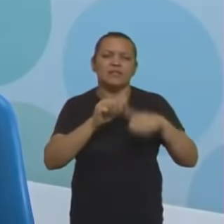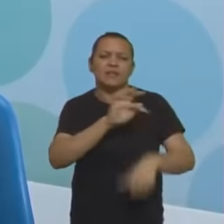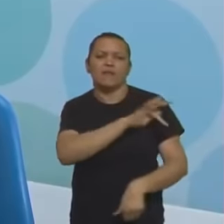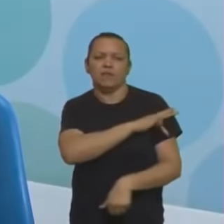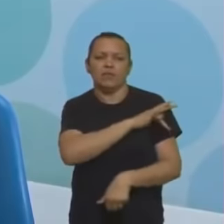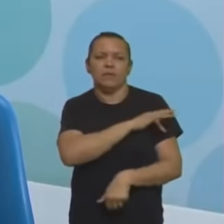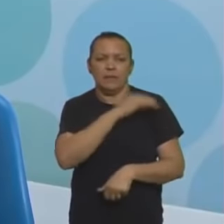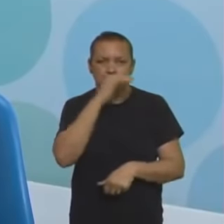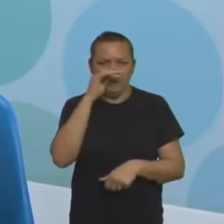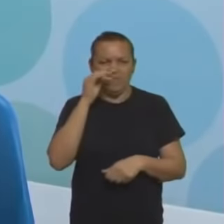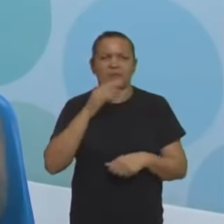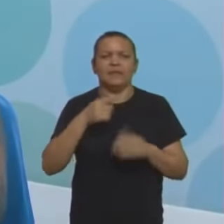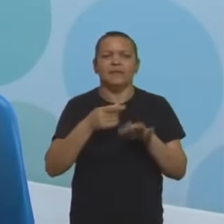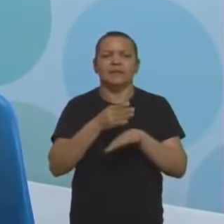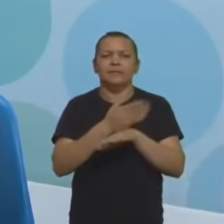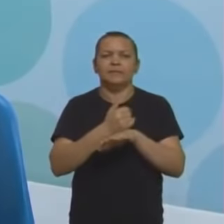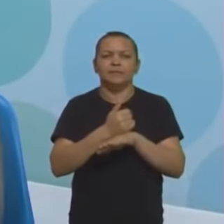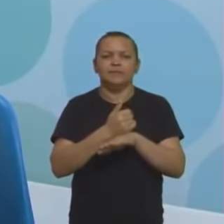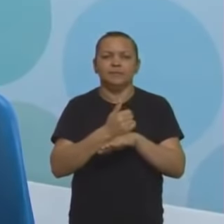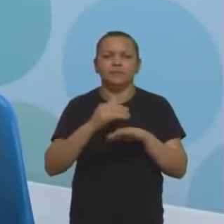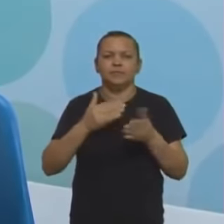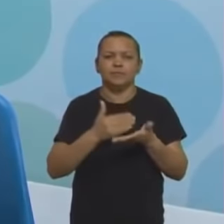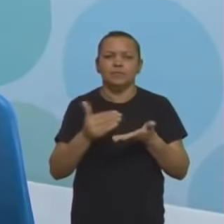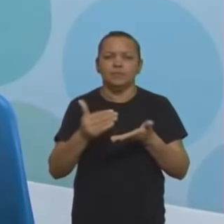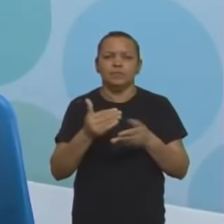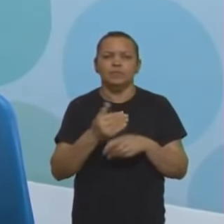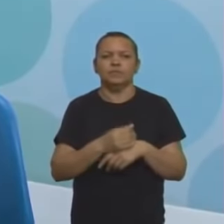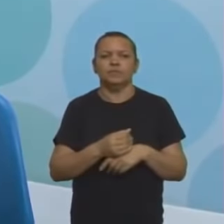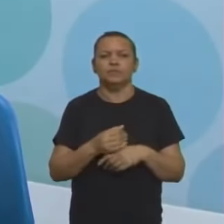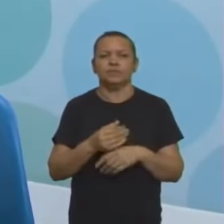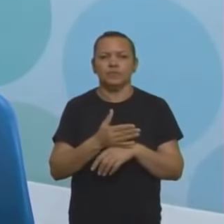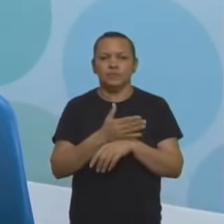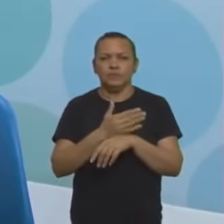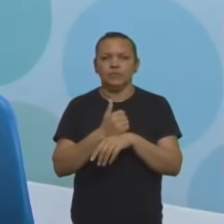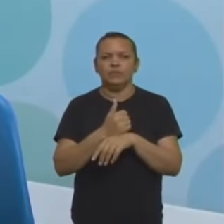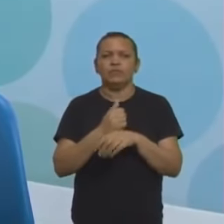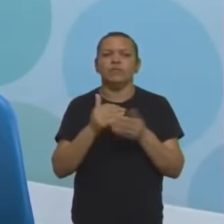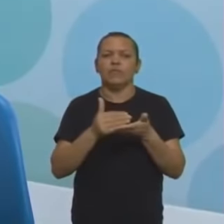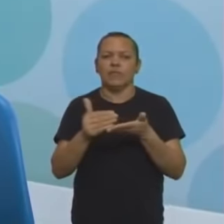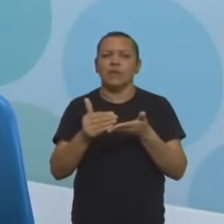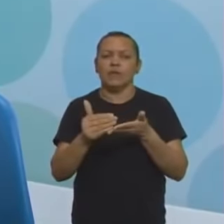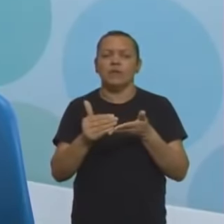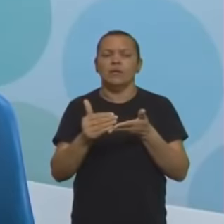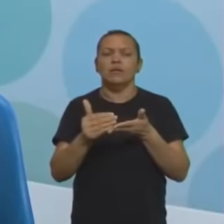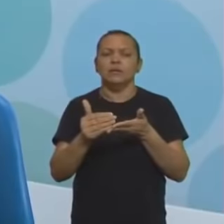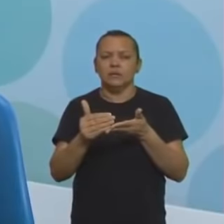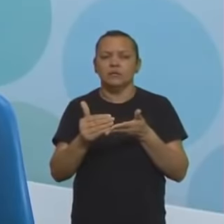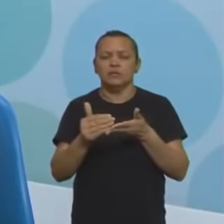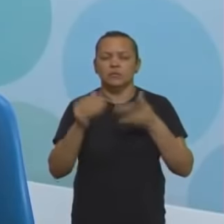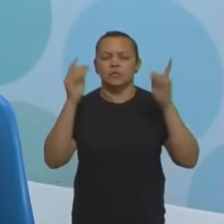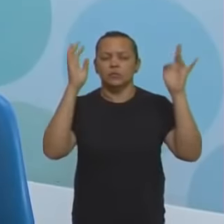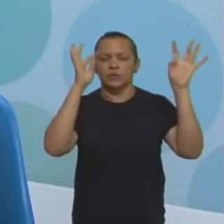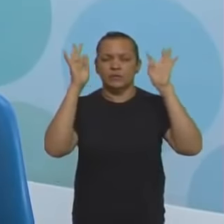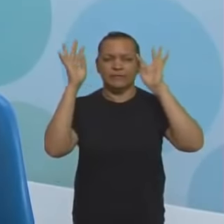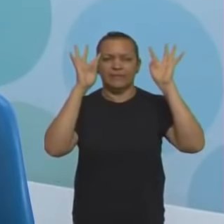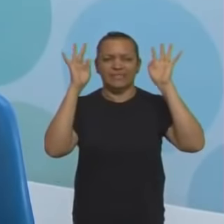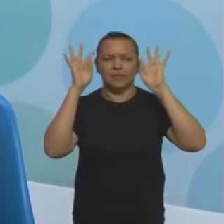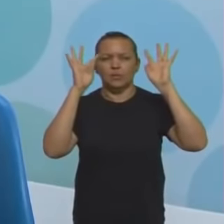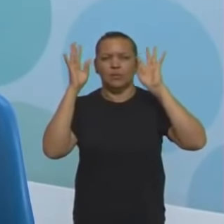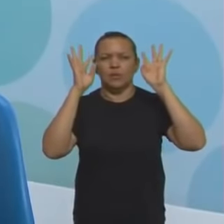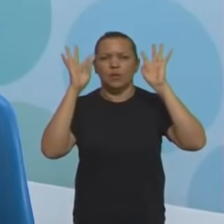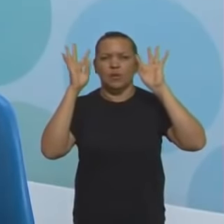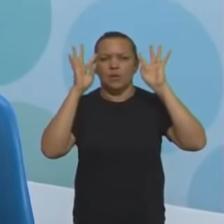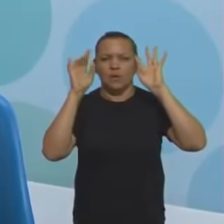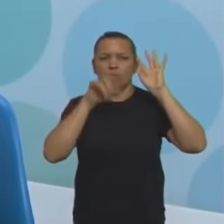tá? Mas antes, gente, pra gente dar início às nossas reflexões,